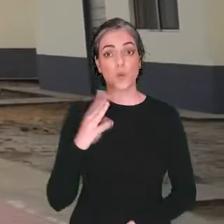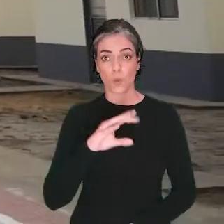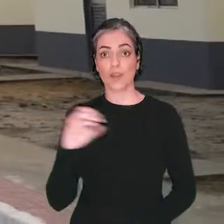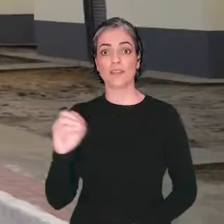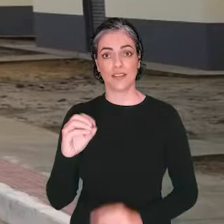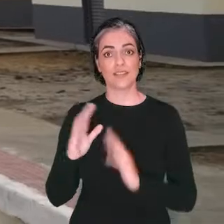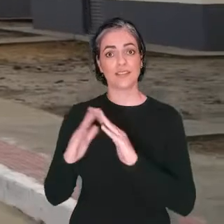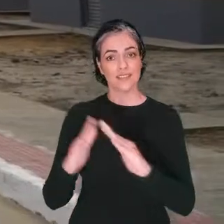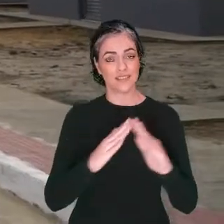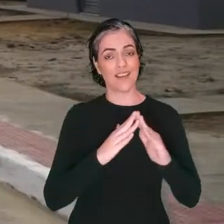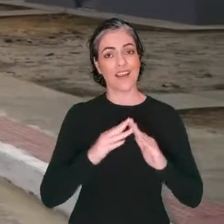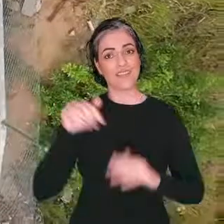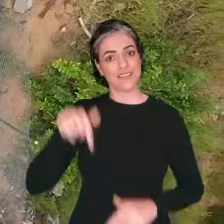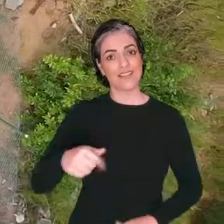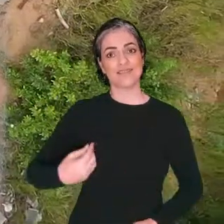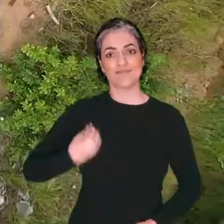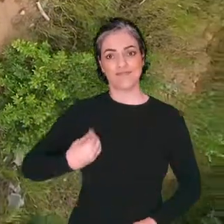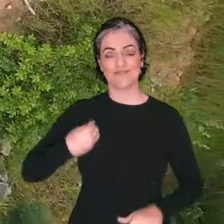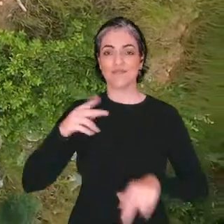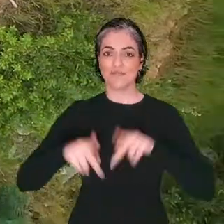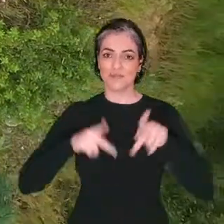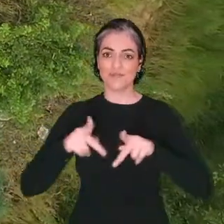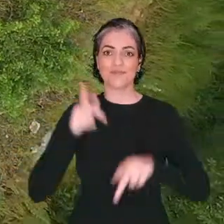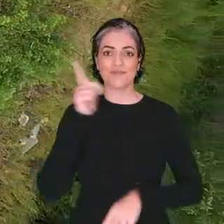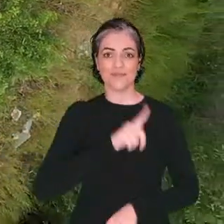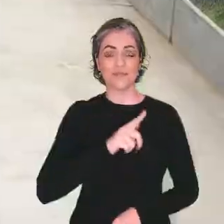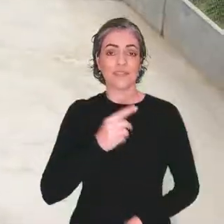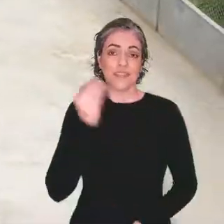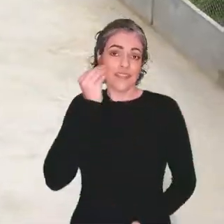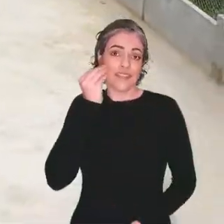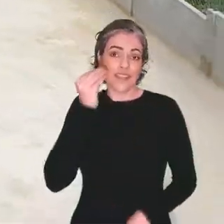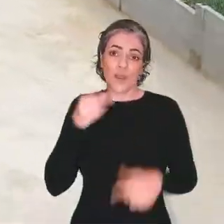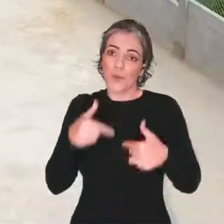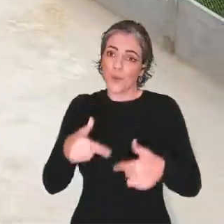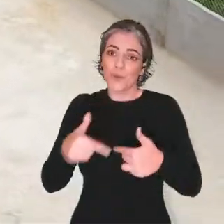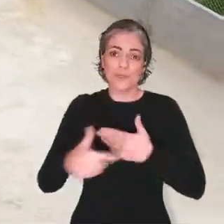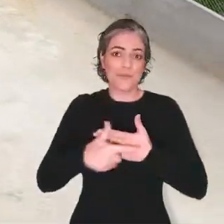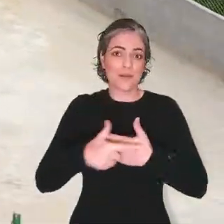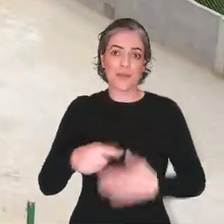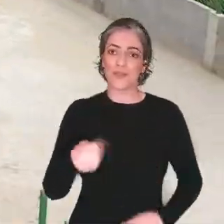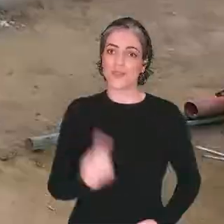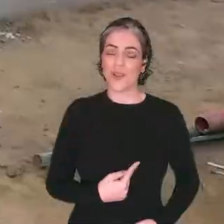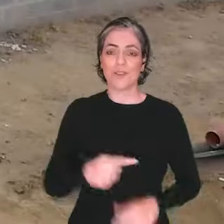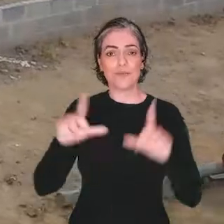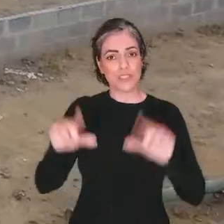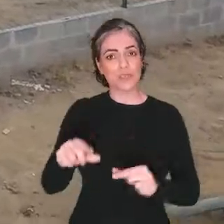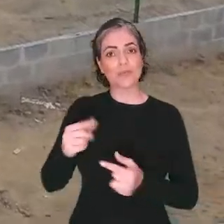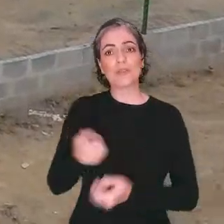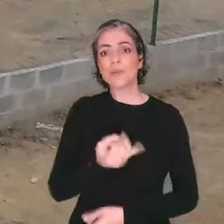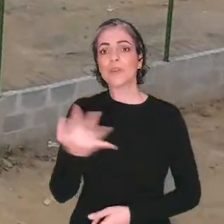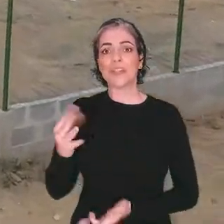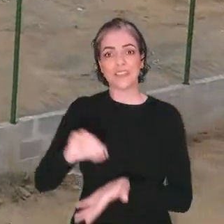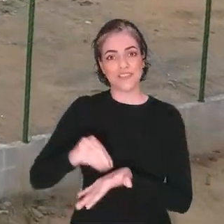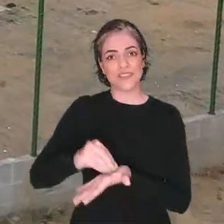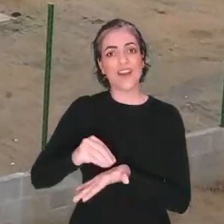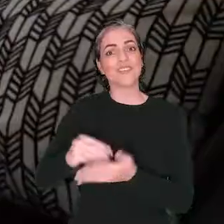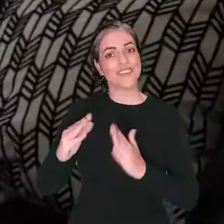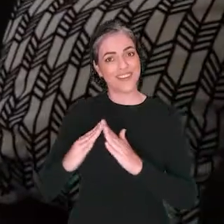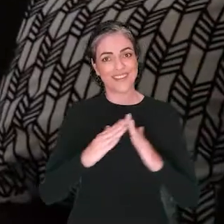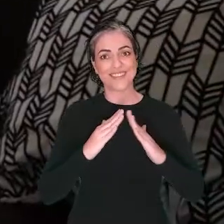para a população dessa cidade, tentando fazer a nossa parte para diminuir o déficit habitacional.